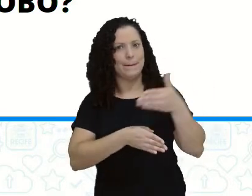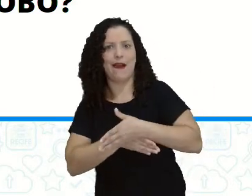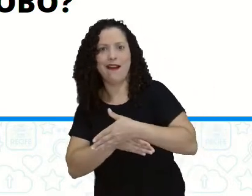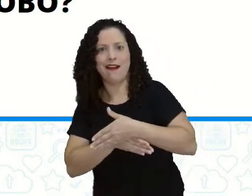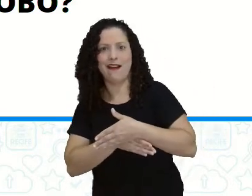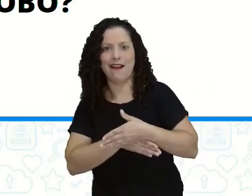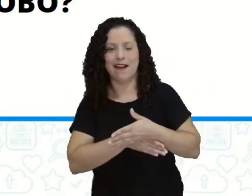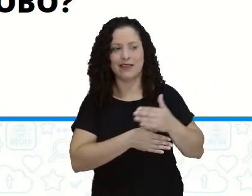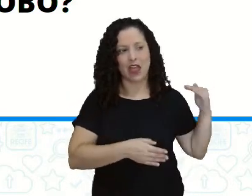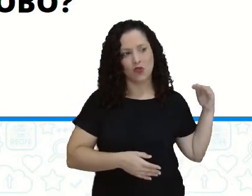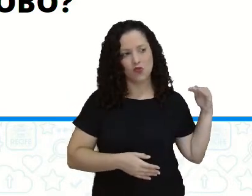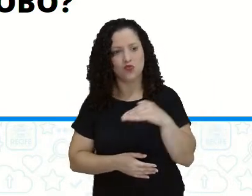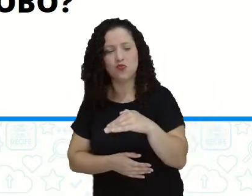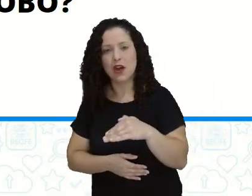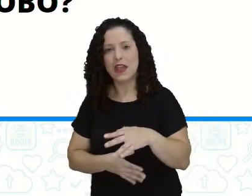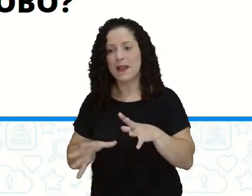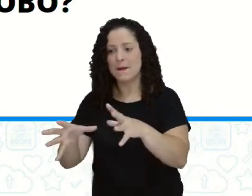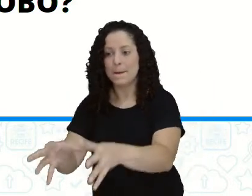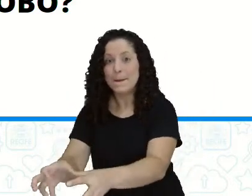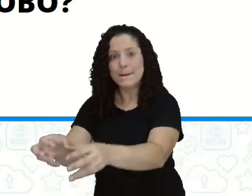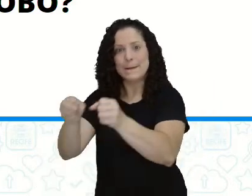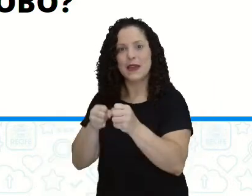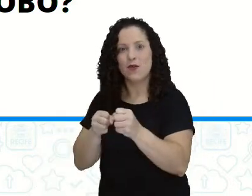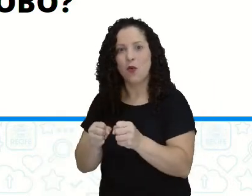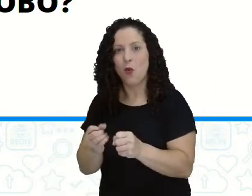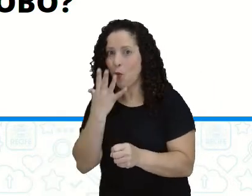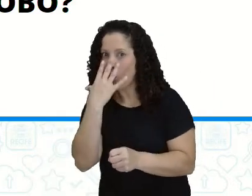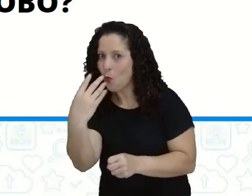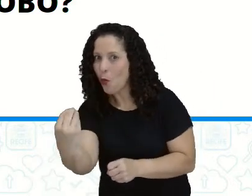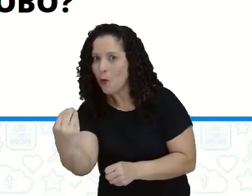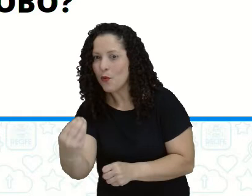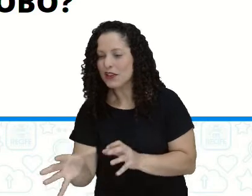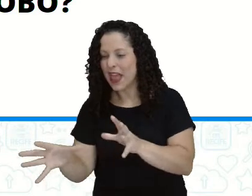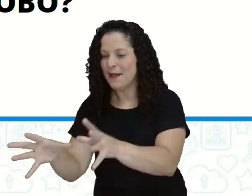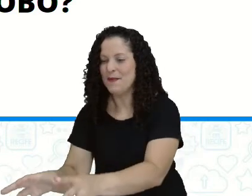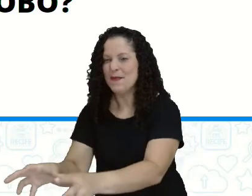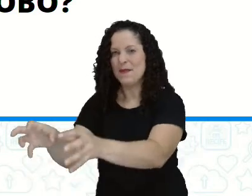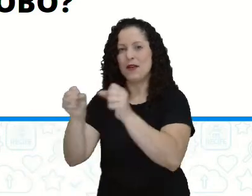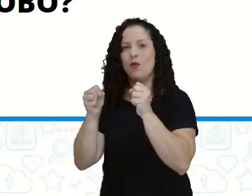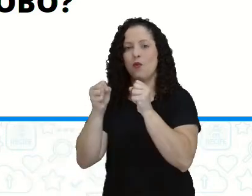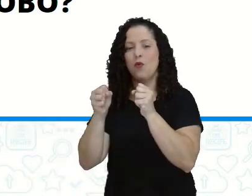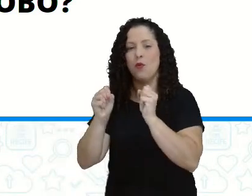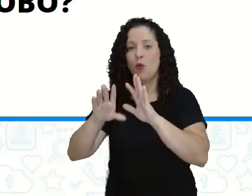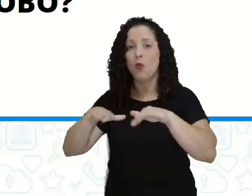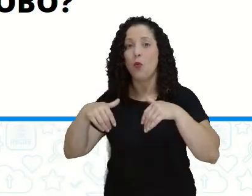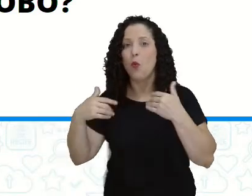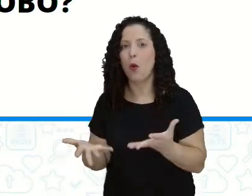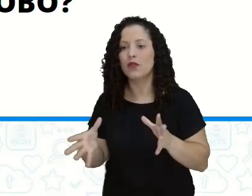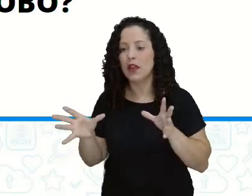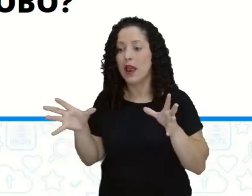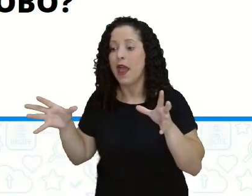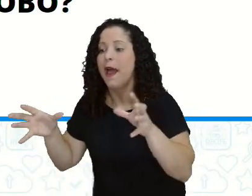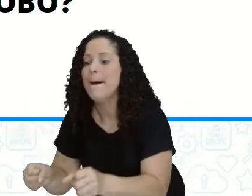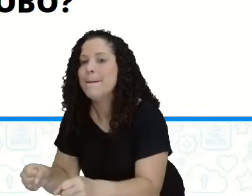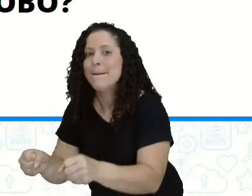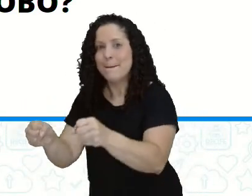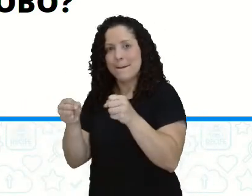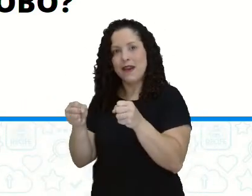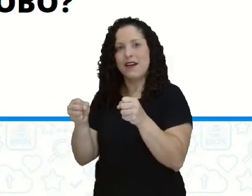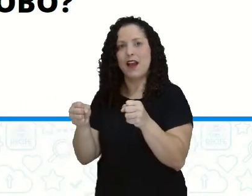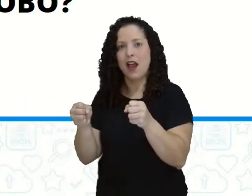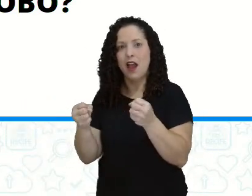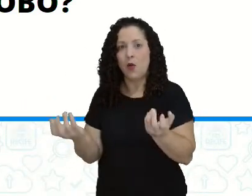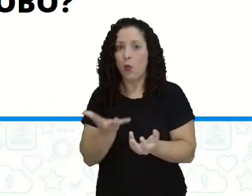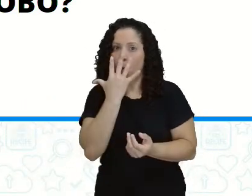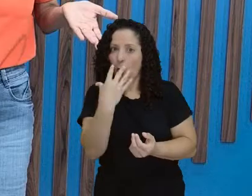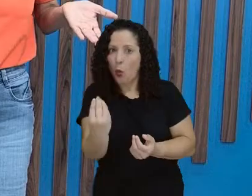pegou o lobo com a boca na botija, como a gente diz, não é? E na hora que pegou o lobo com a boca na botija, ele não